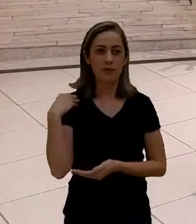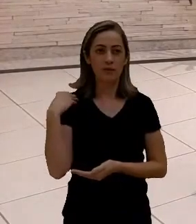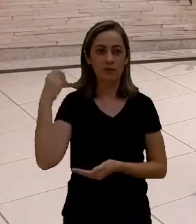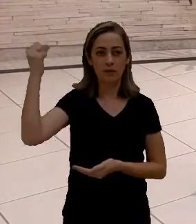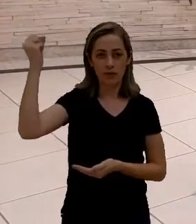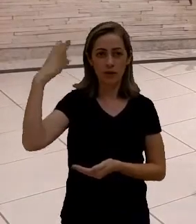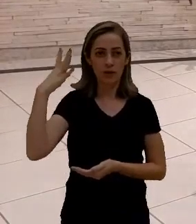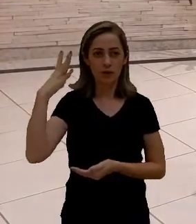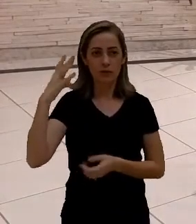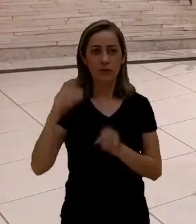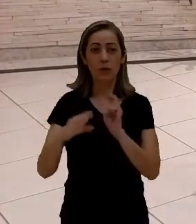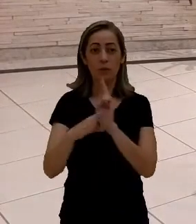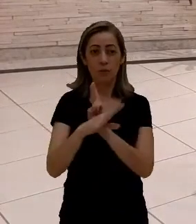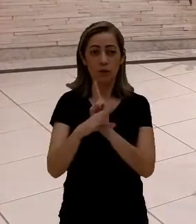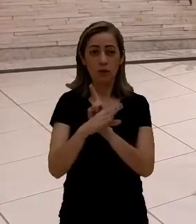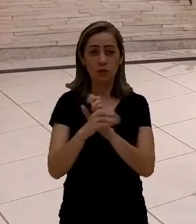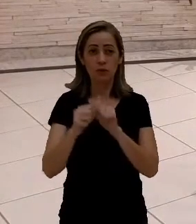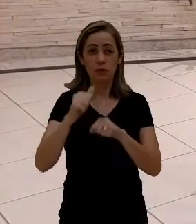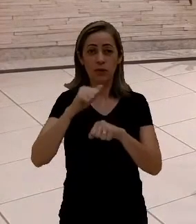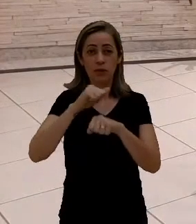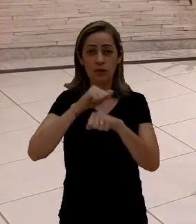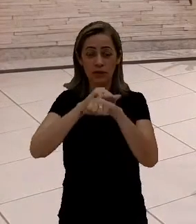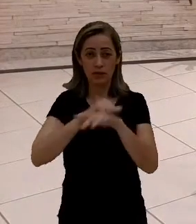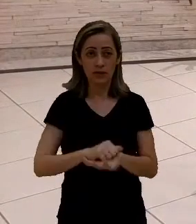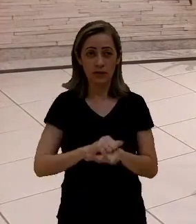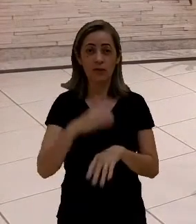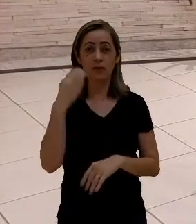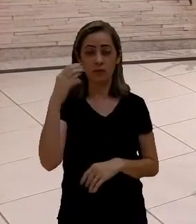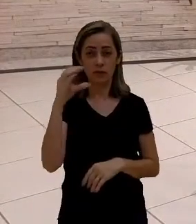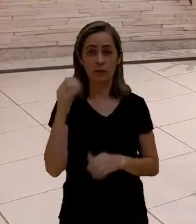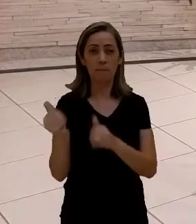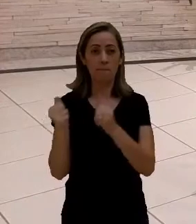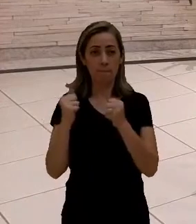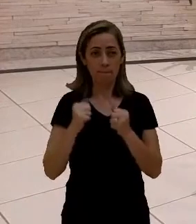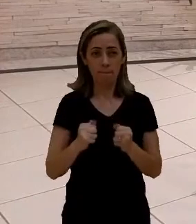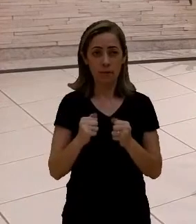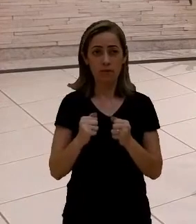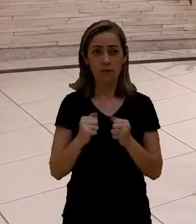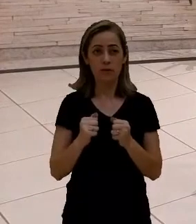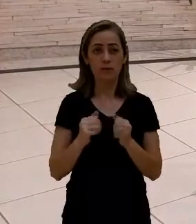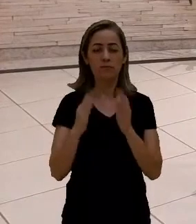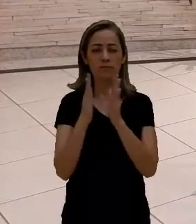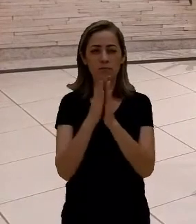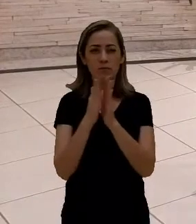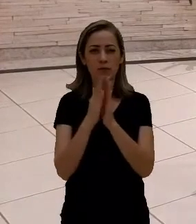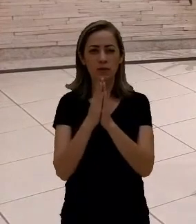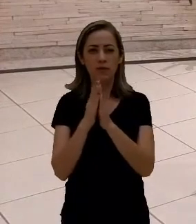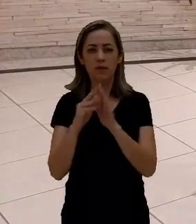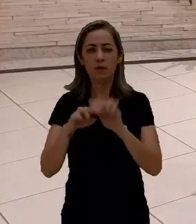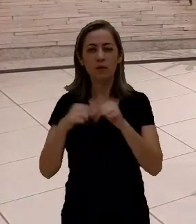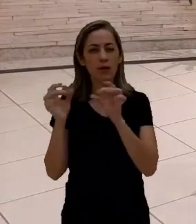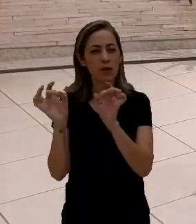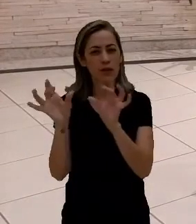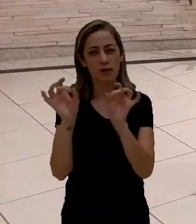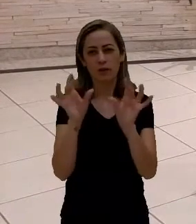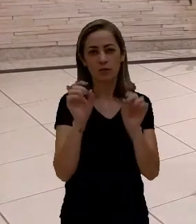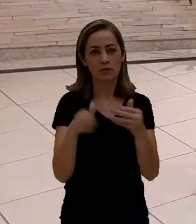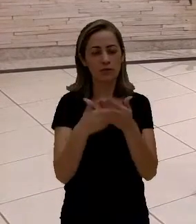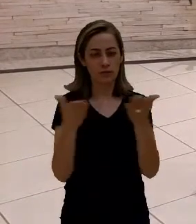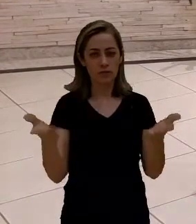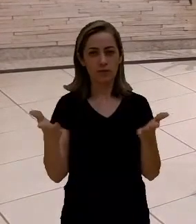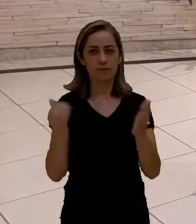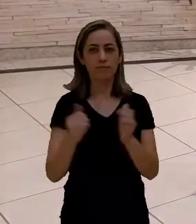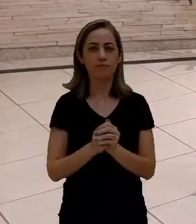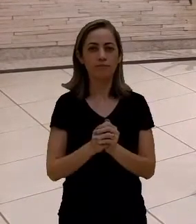Padroeira da arquidiocese de Curitiba possa interceder por cada um de vocês e